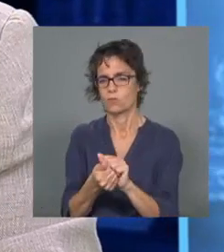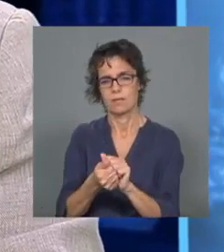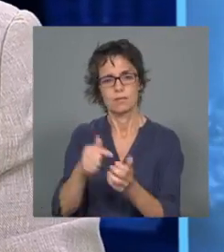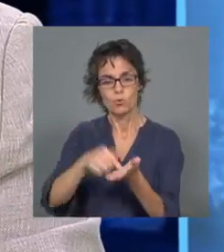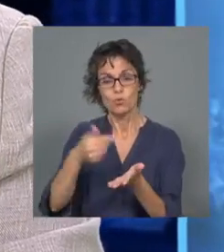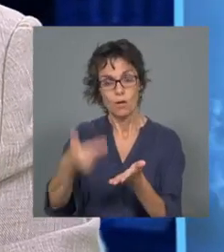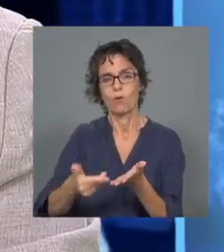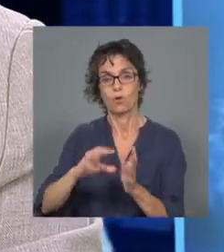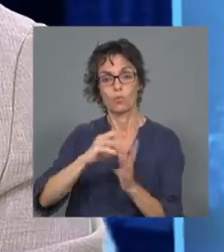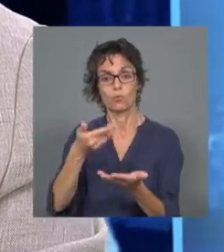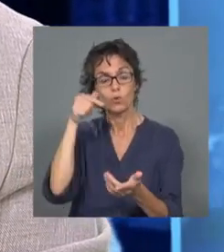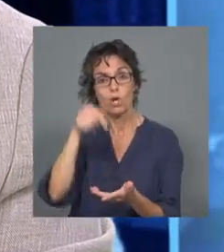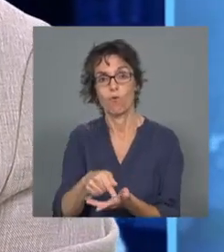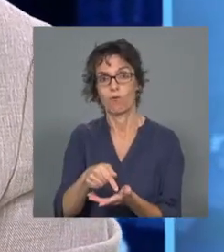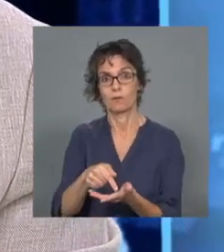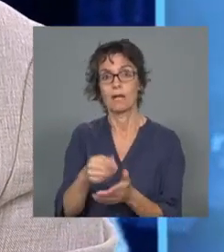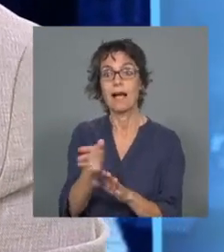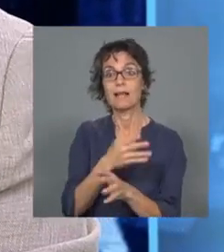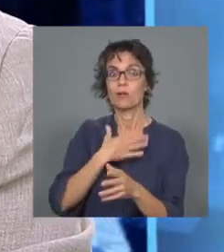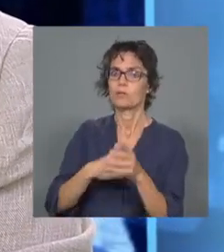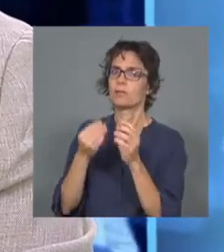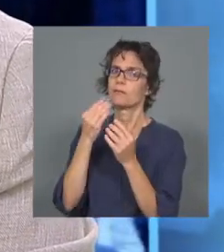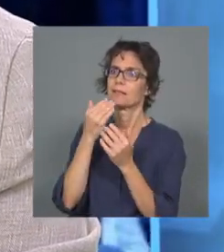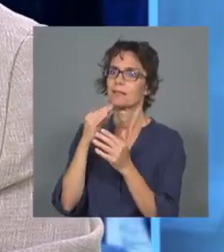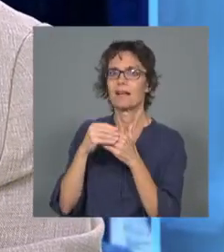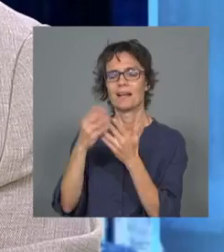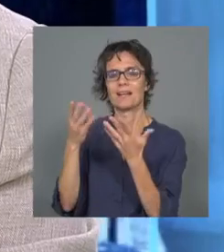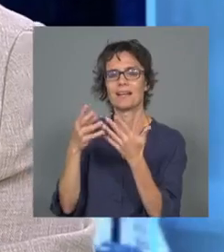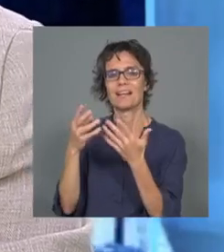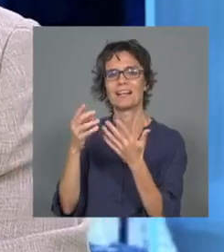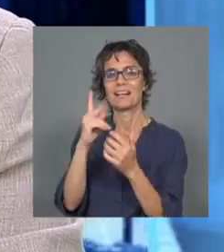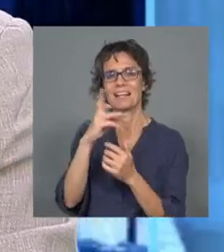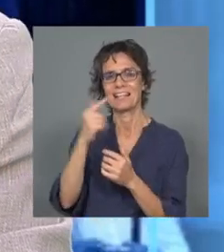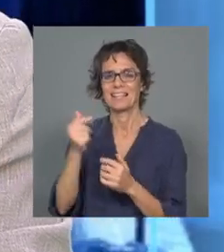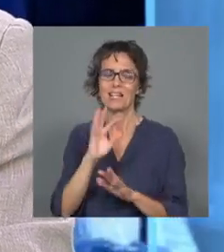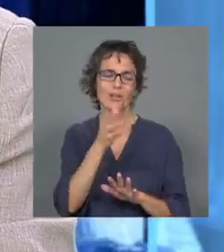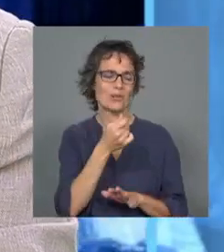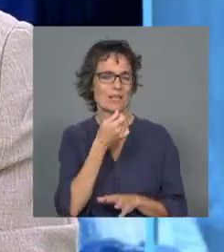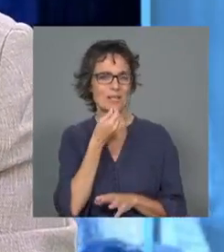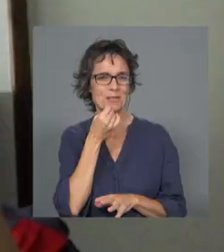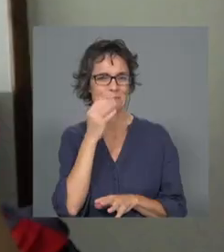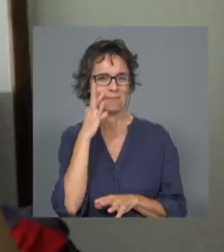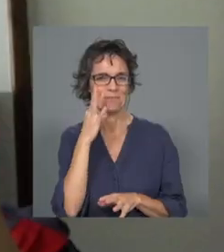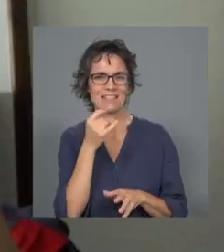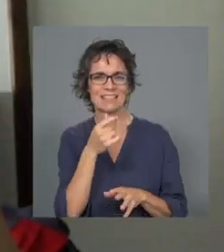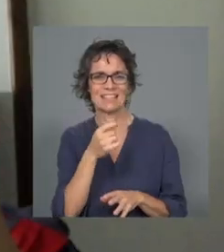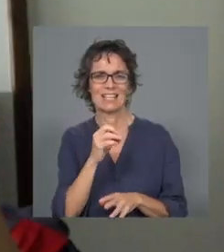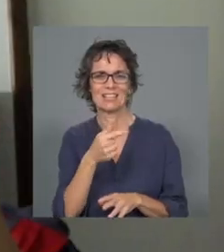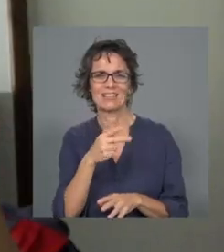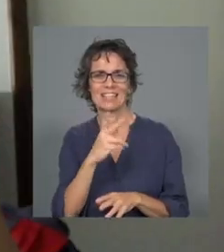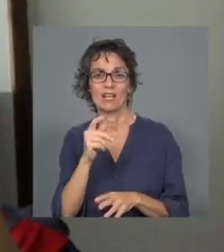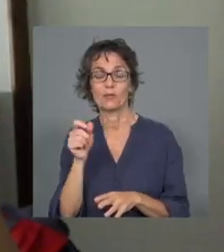mais, esqueci-me de saudar a Rita. Boa tarde, Rita. Olá, Otávio, boa tarde. Eu tive o privilégio de